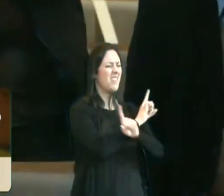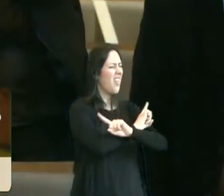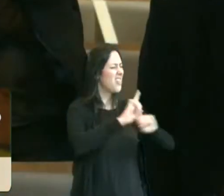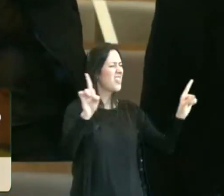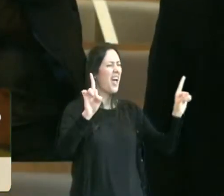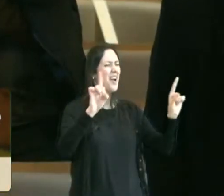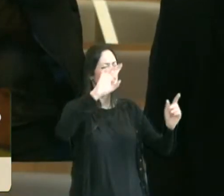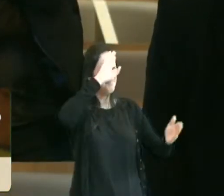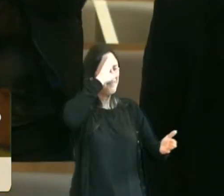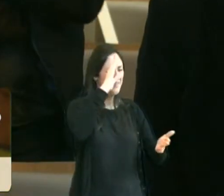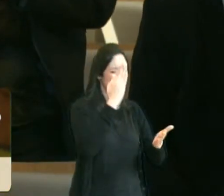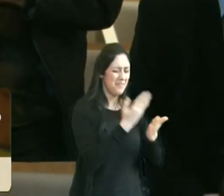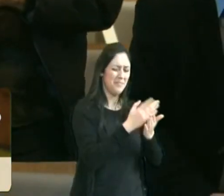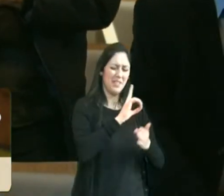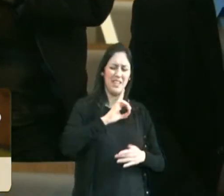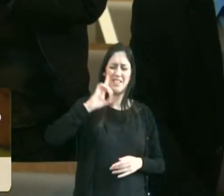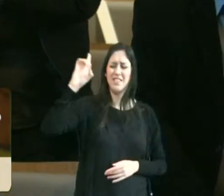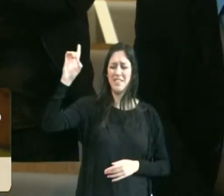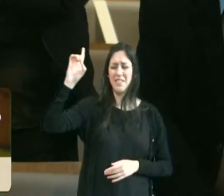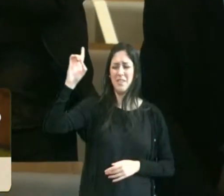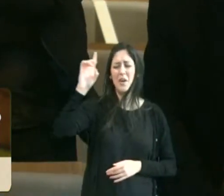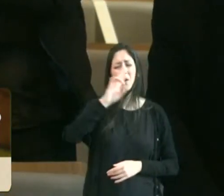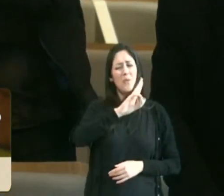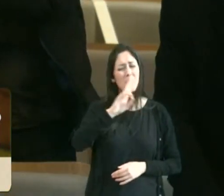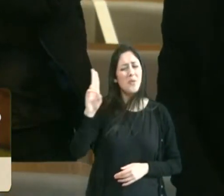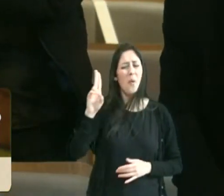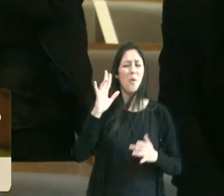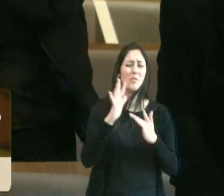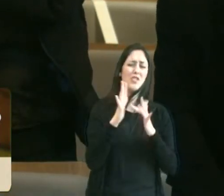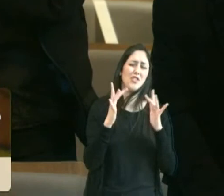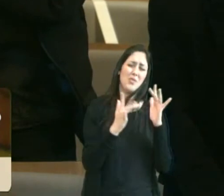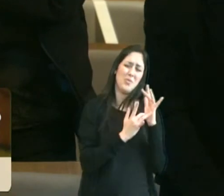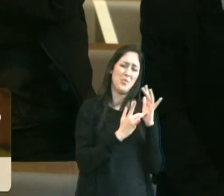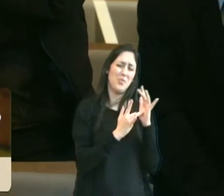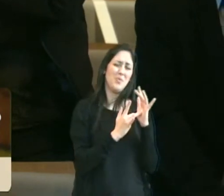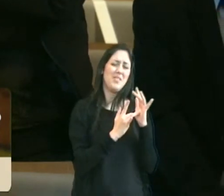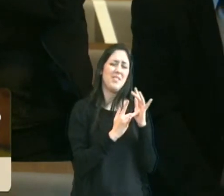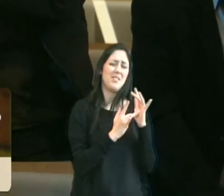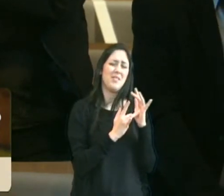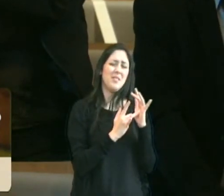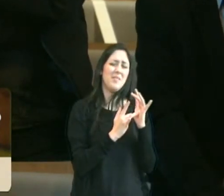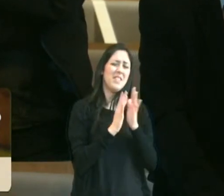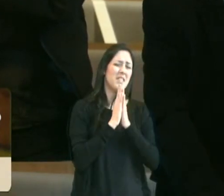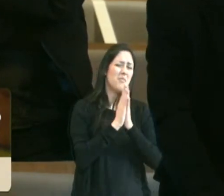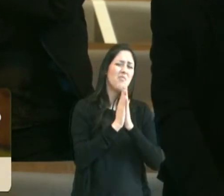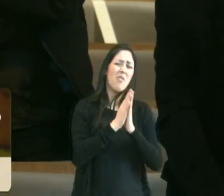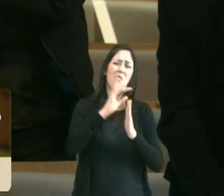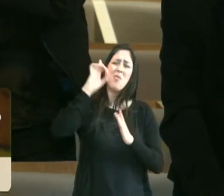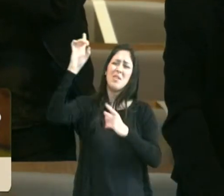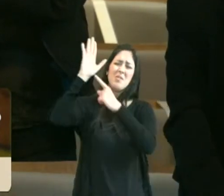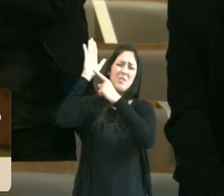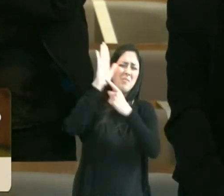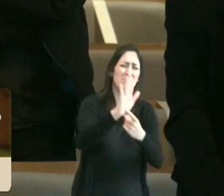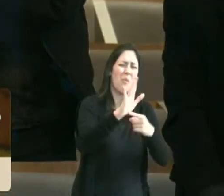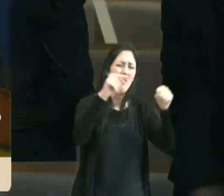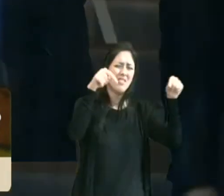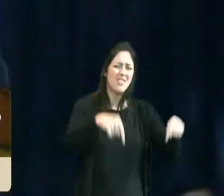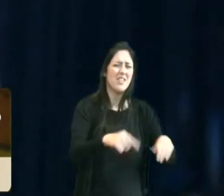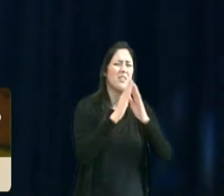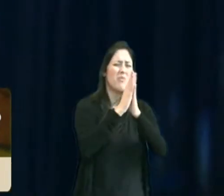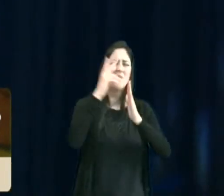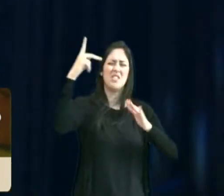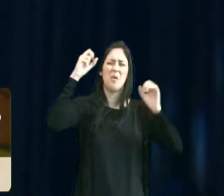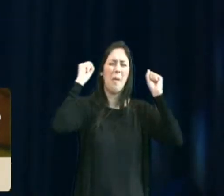crê somente em nome de Jesus. Que a presença de Deus se manifeste hoje, que o poder de